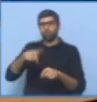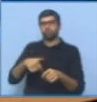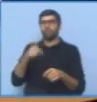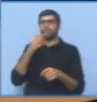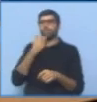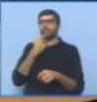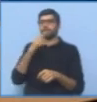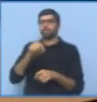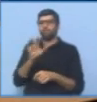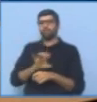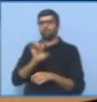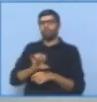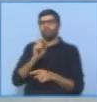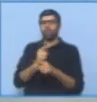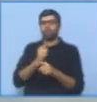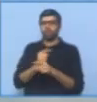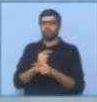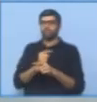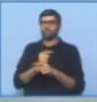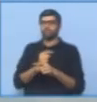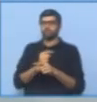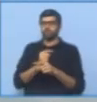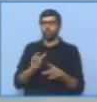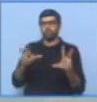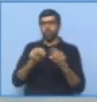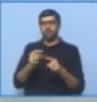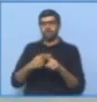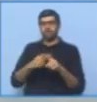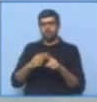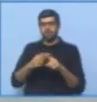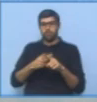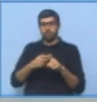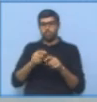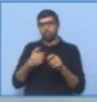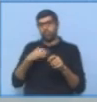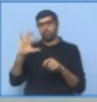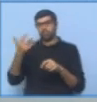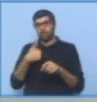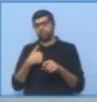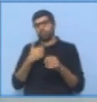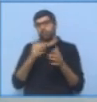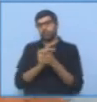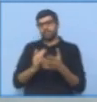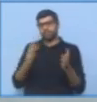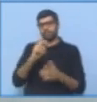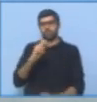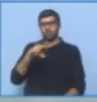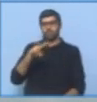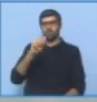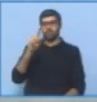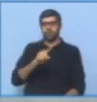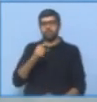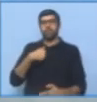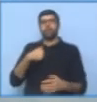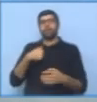também desta forma sempre mais nova e interessante este episódio das Bodas de Caná. Muito obrigado. Não esqueça,